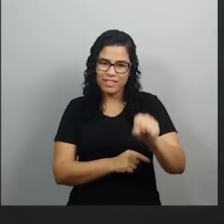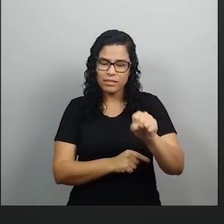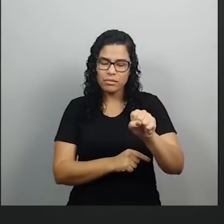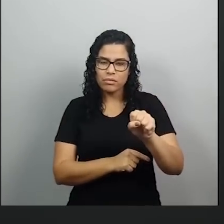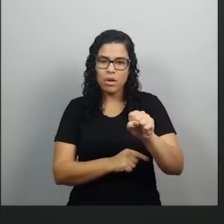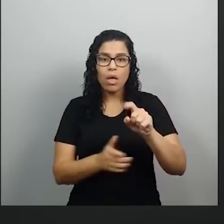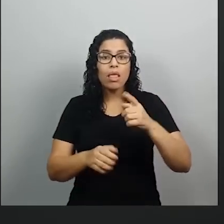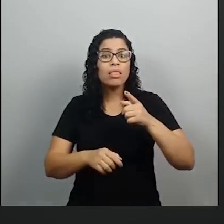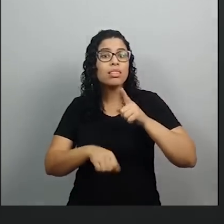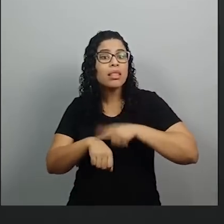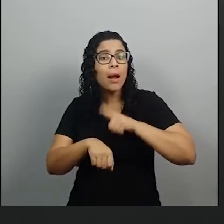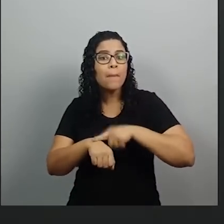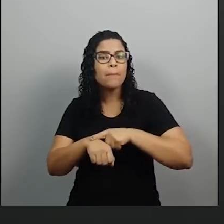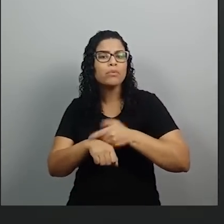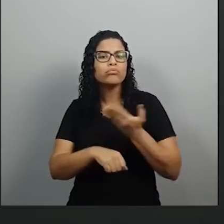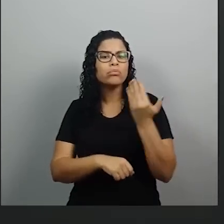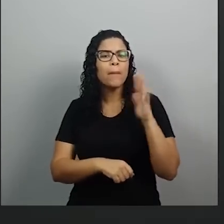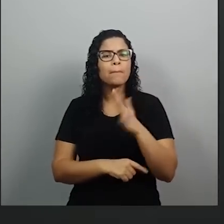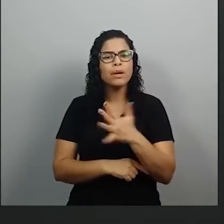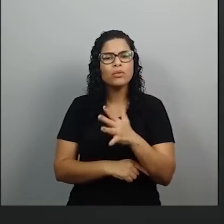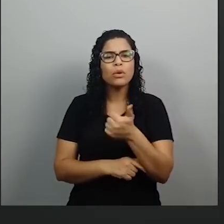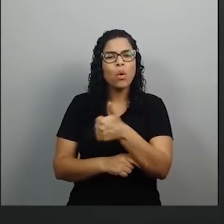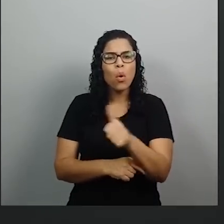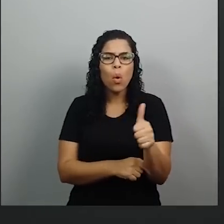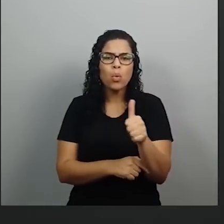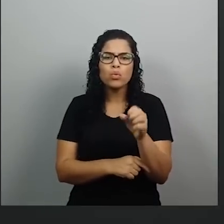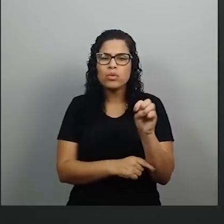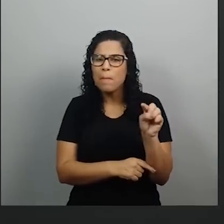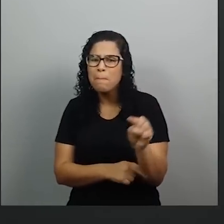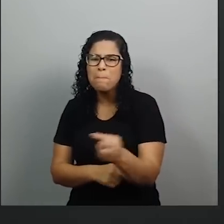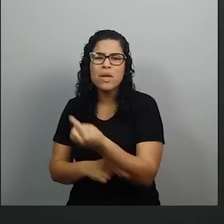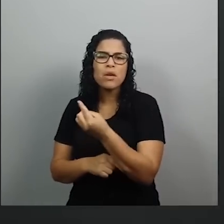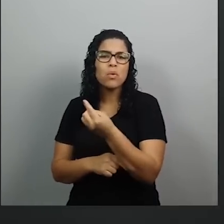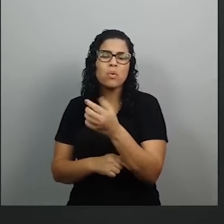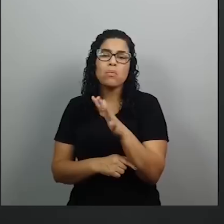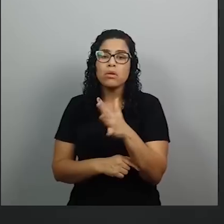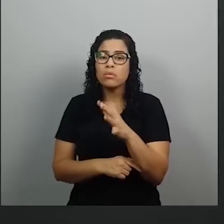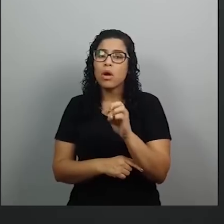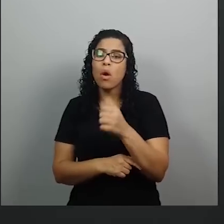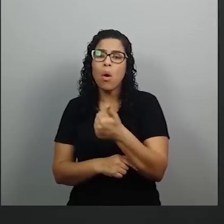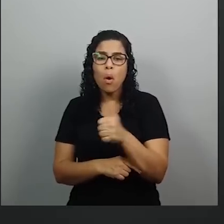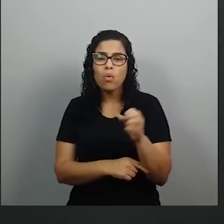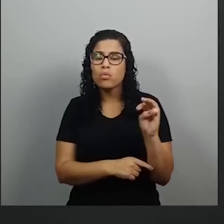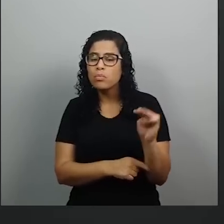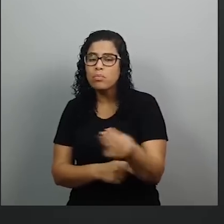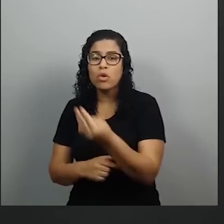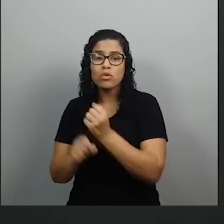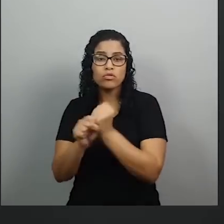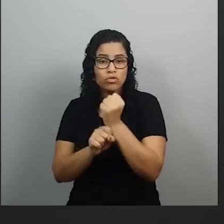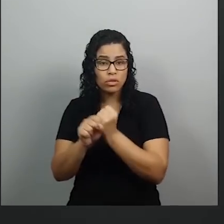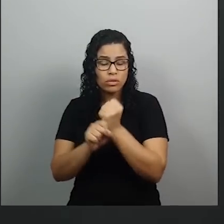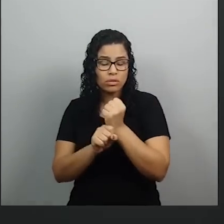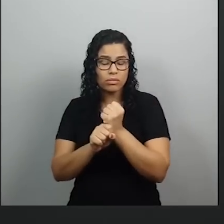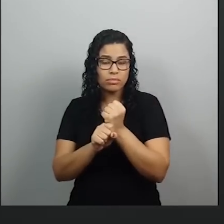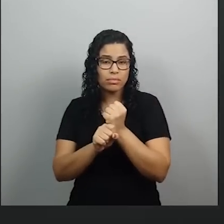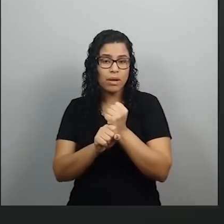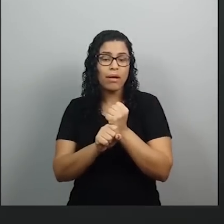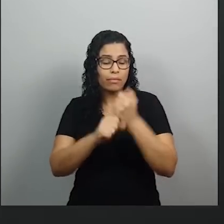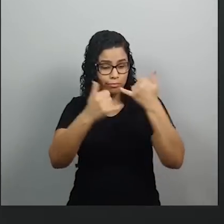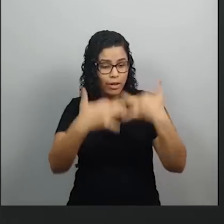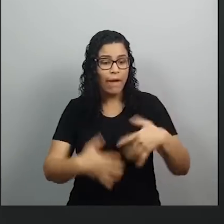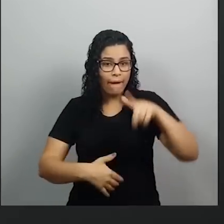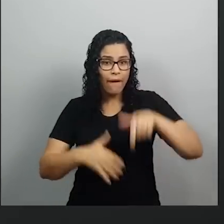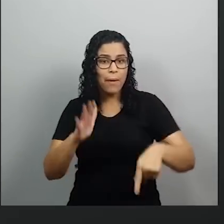de fóssil tem que estar aí 11 mil e poucos anos para eu dizer que é fóssil. Foi um